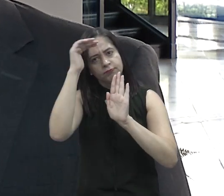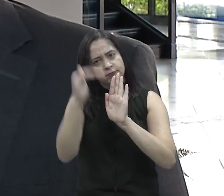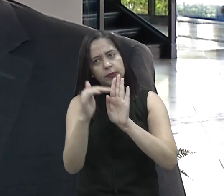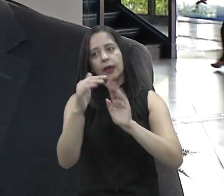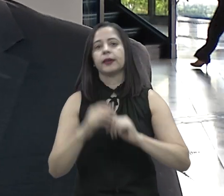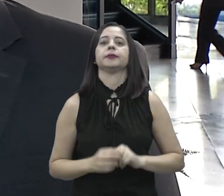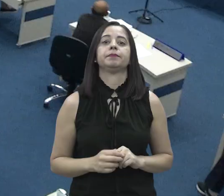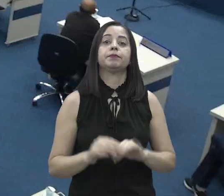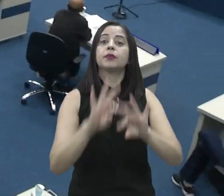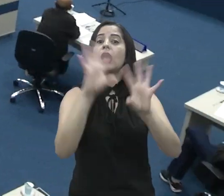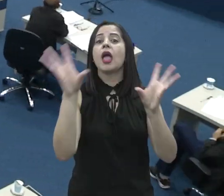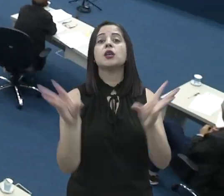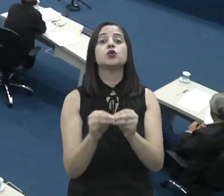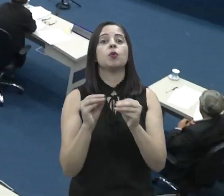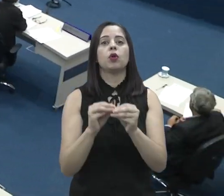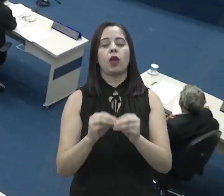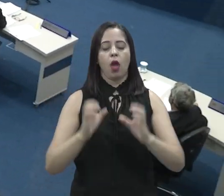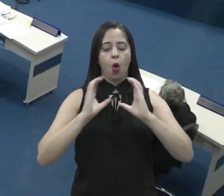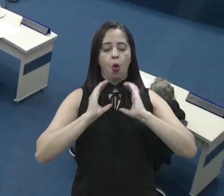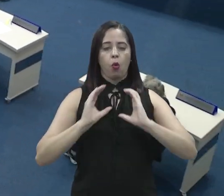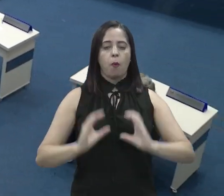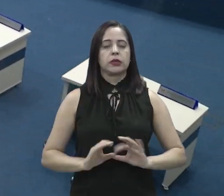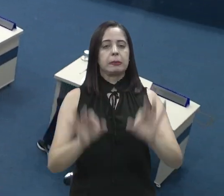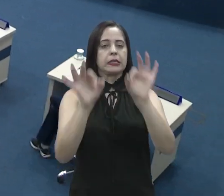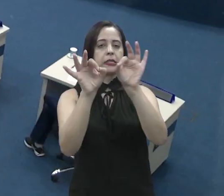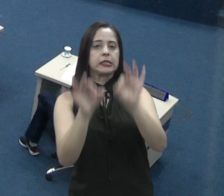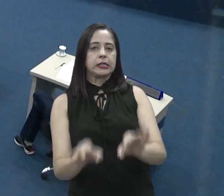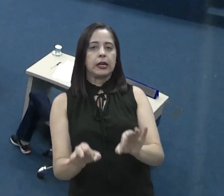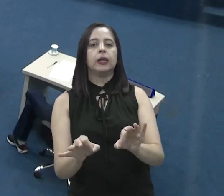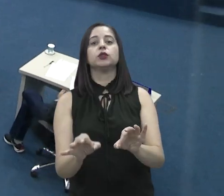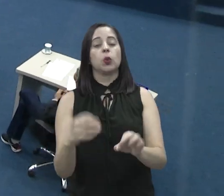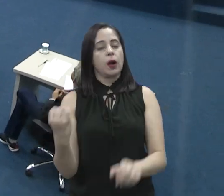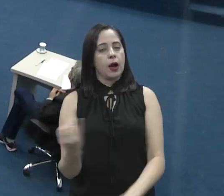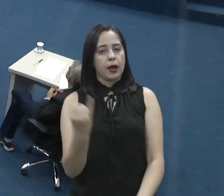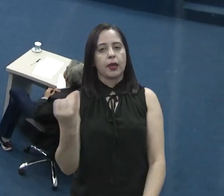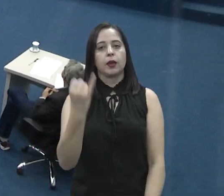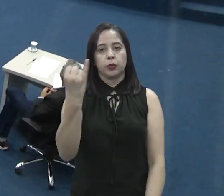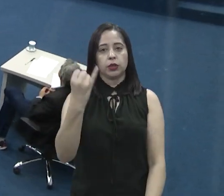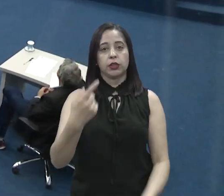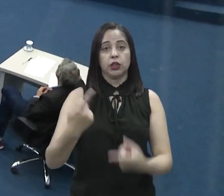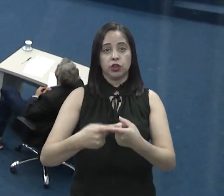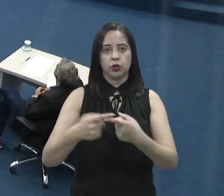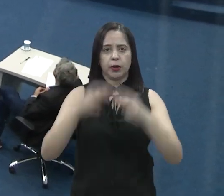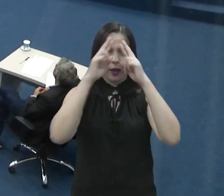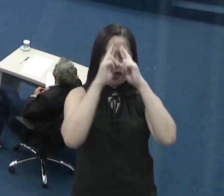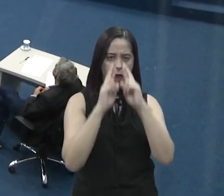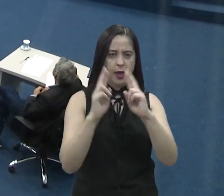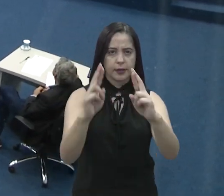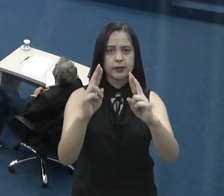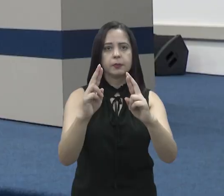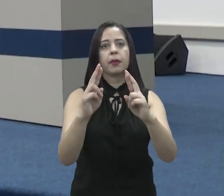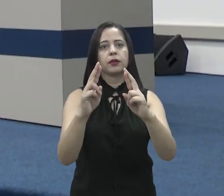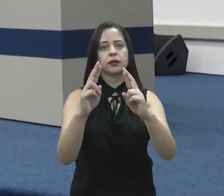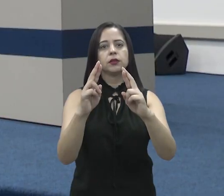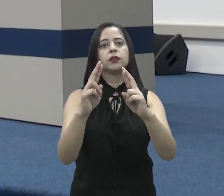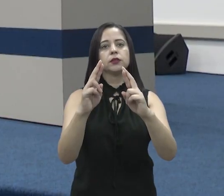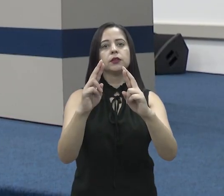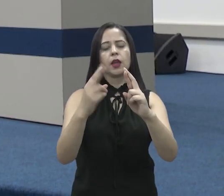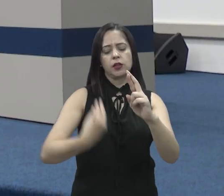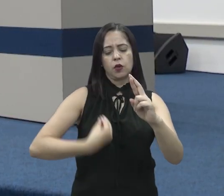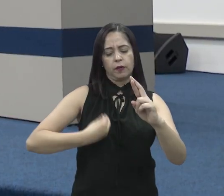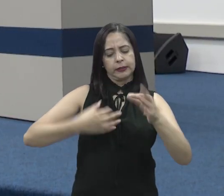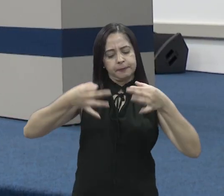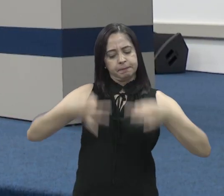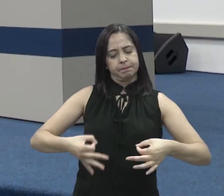decoro parlamentar. Em resumo, o comportamento adequado é fundamental para garantir a manutenção da ordem, respeito